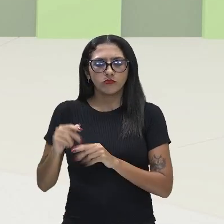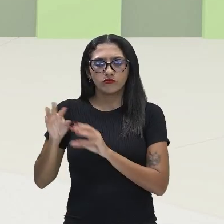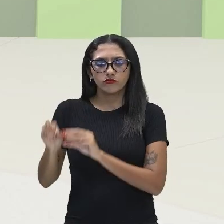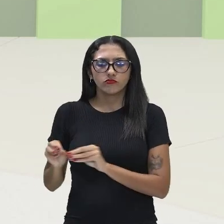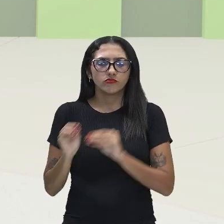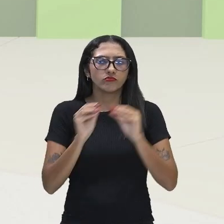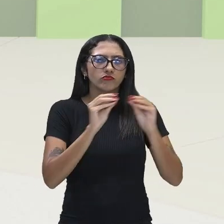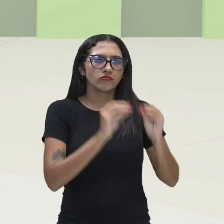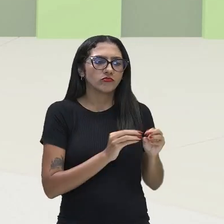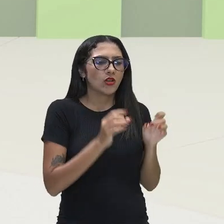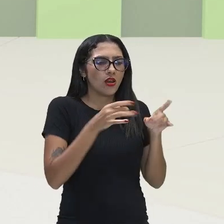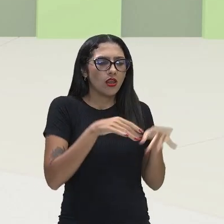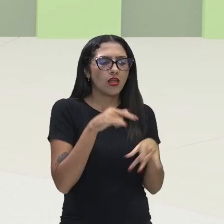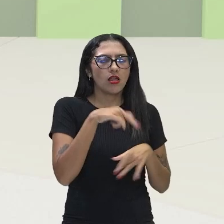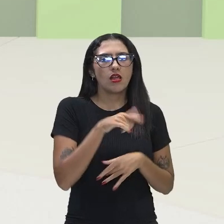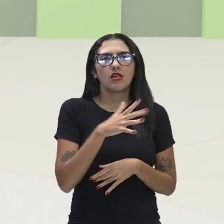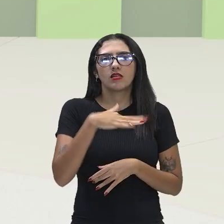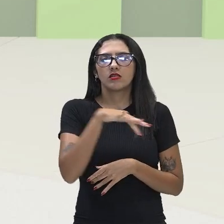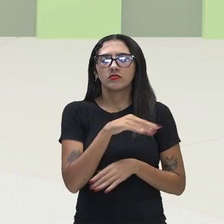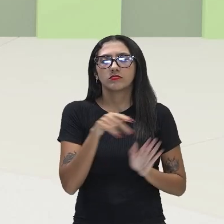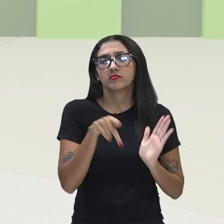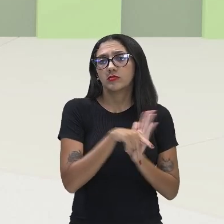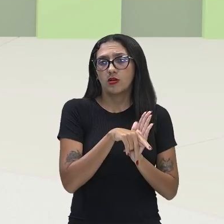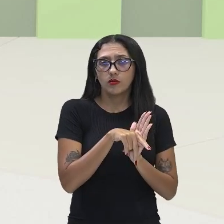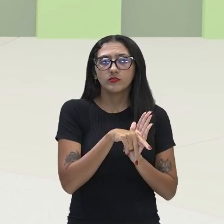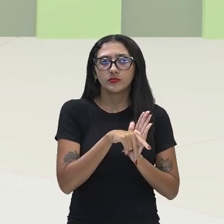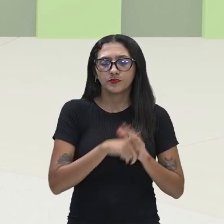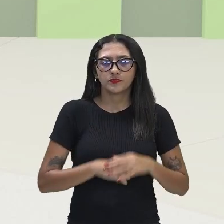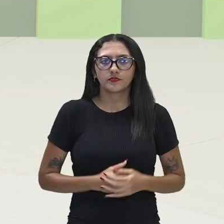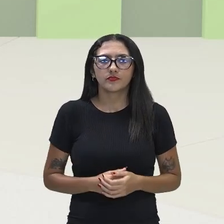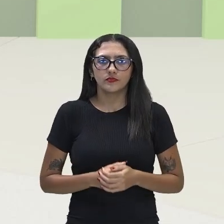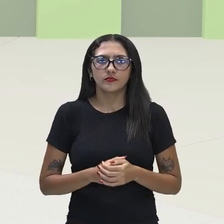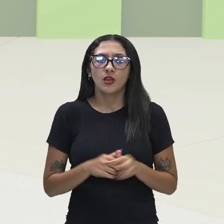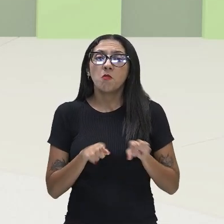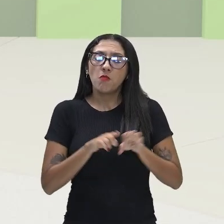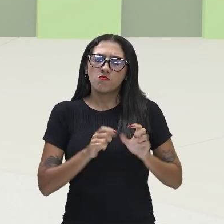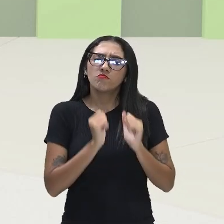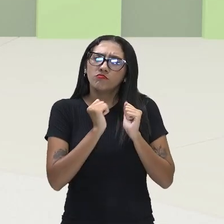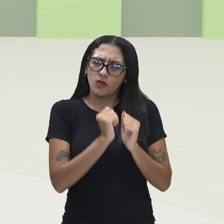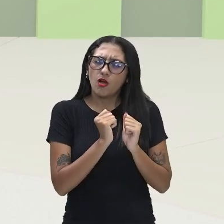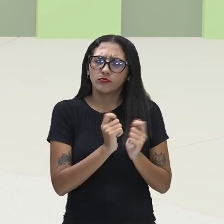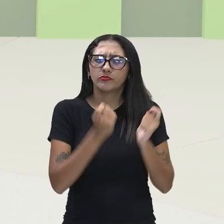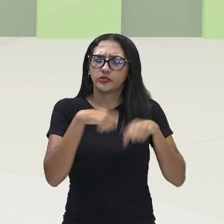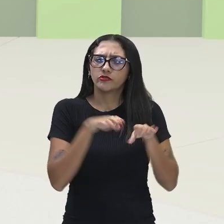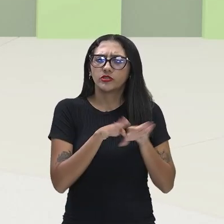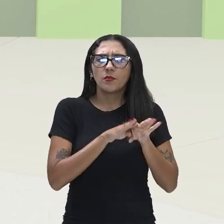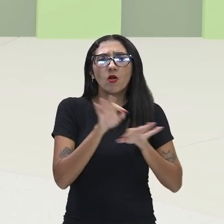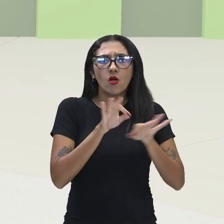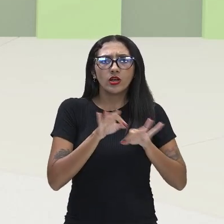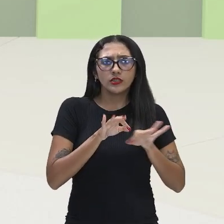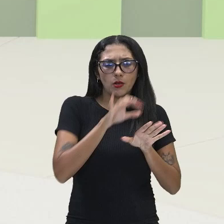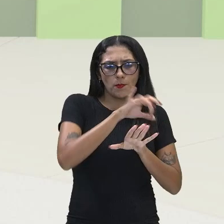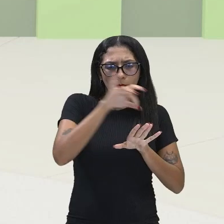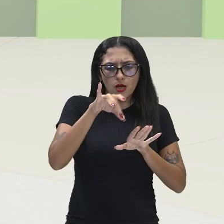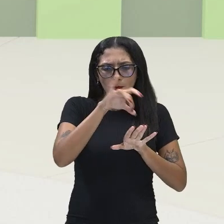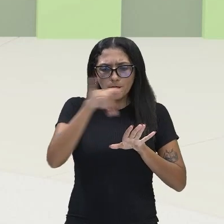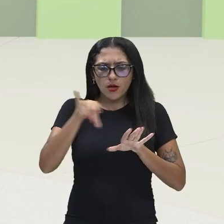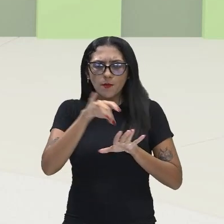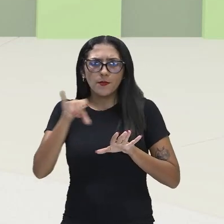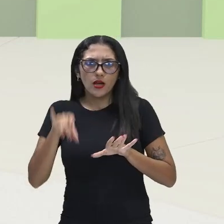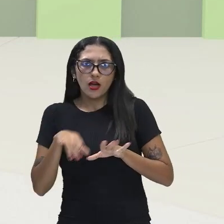para o ambiente, né, dos lixões. Mas também eles podem ser separados em containers por tipos